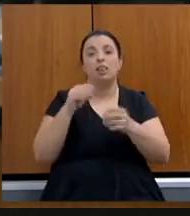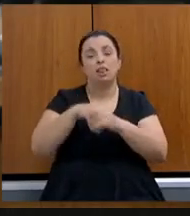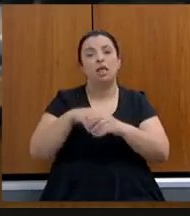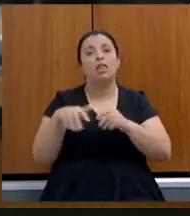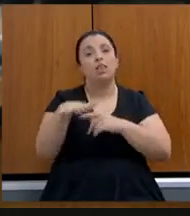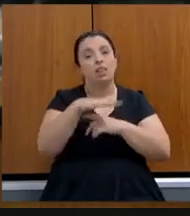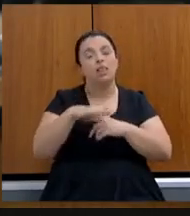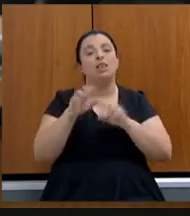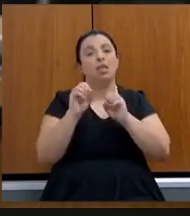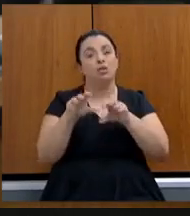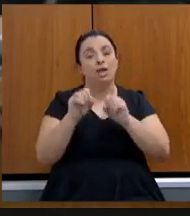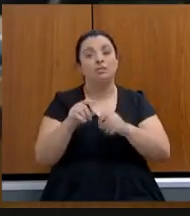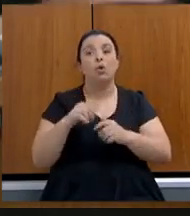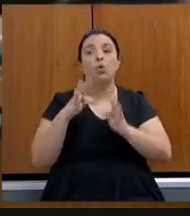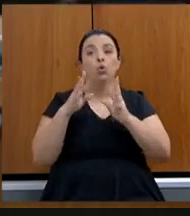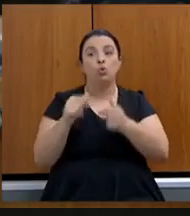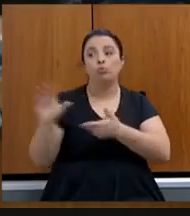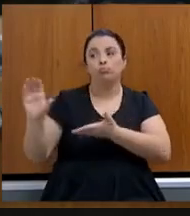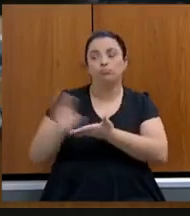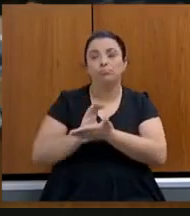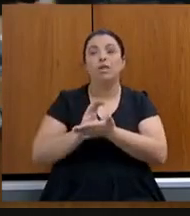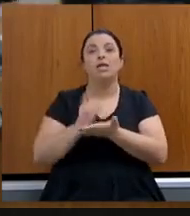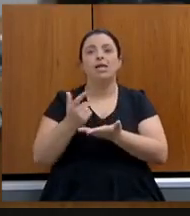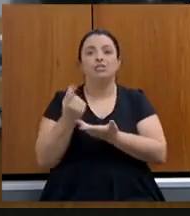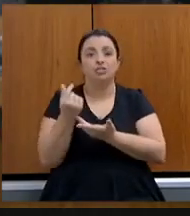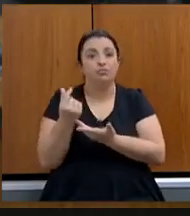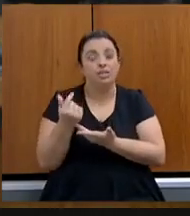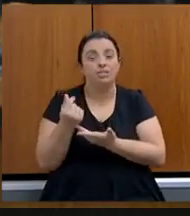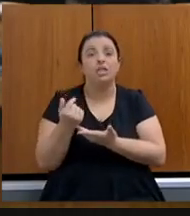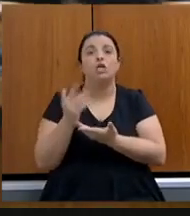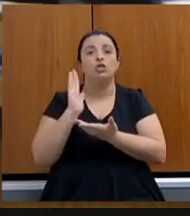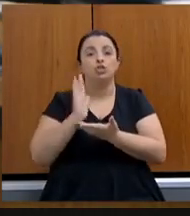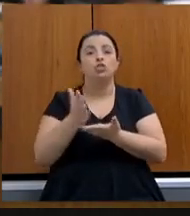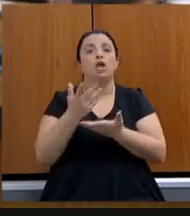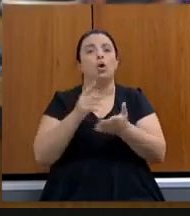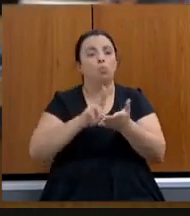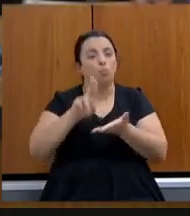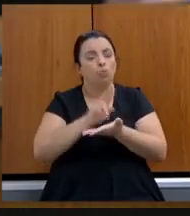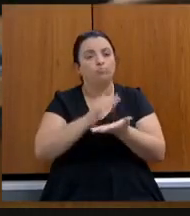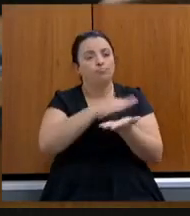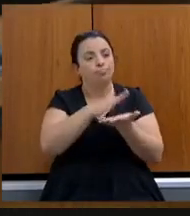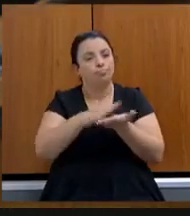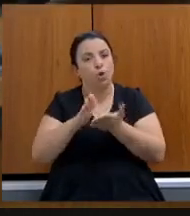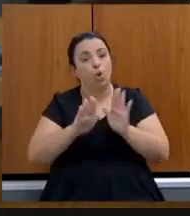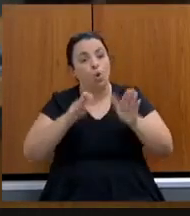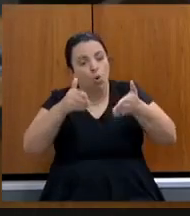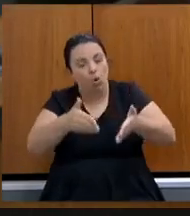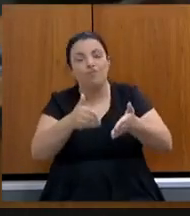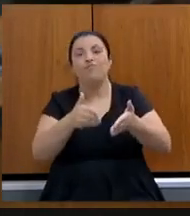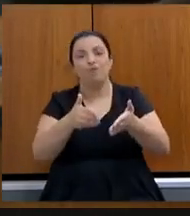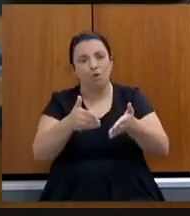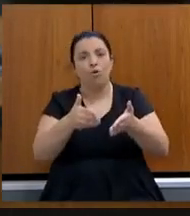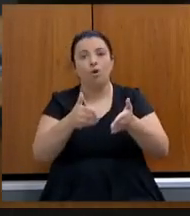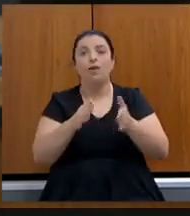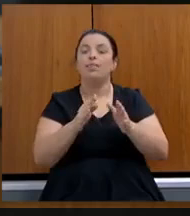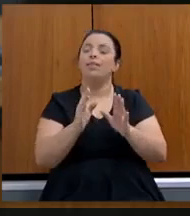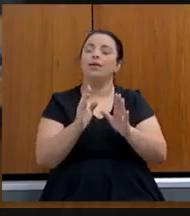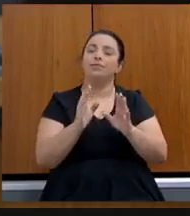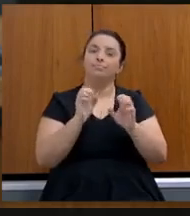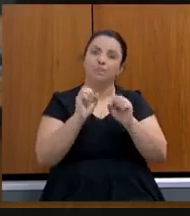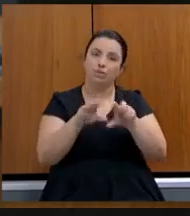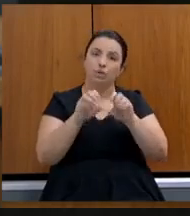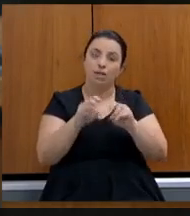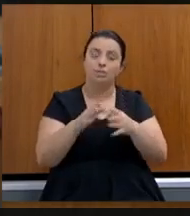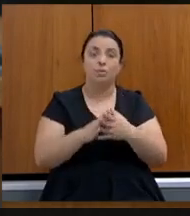no antes da secretaria de educação em relação a recursos financeiros realizamos né O que se veja extremamente diferente em relação